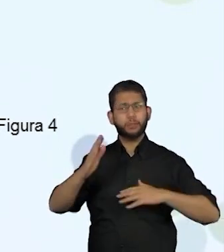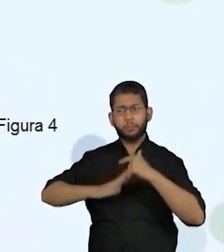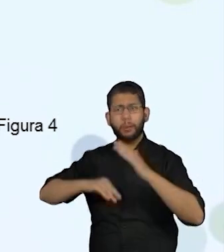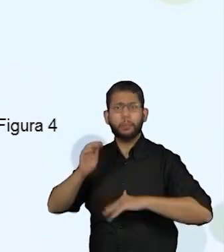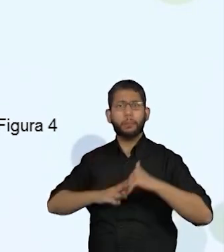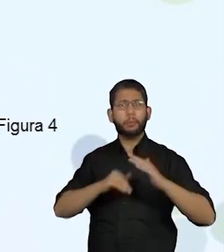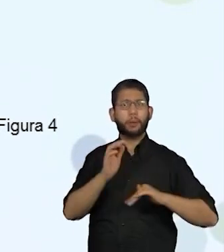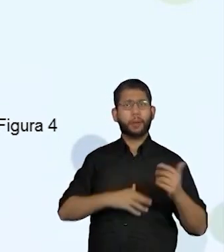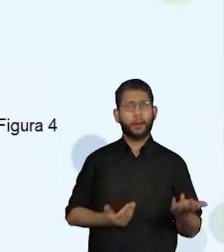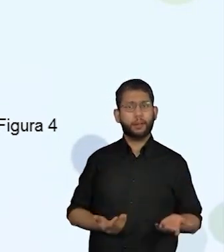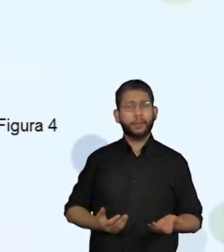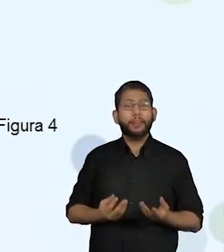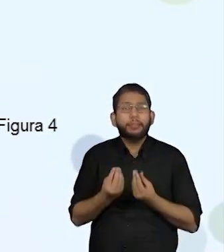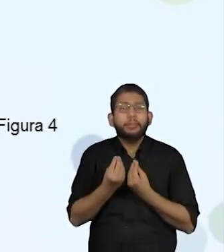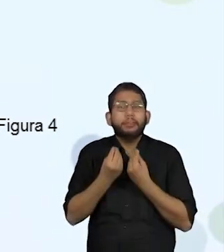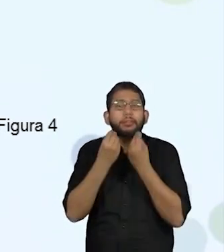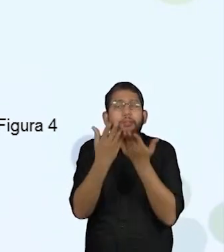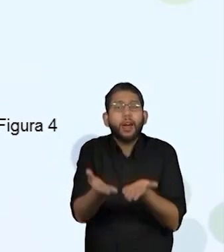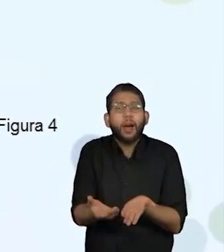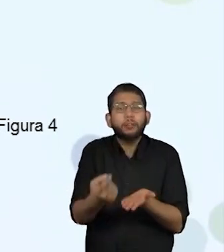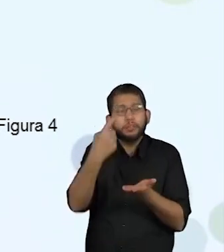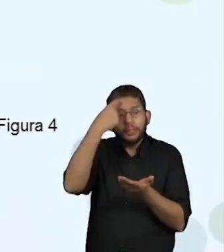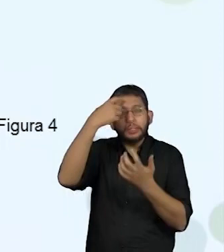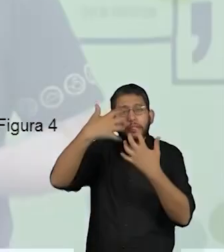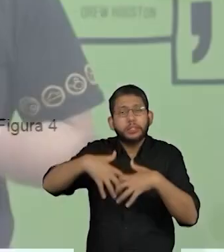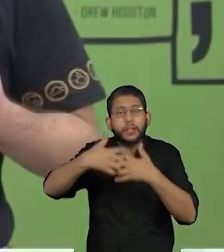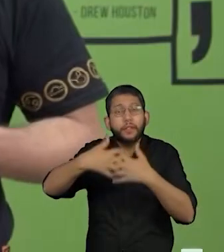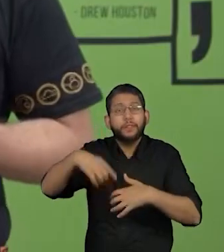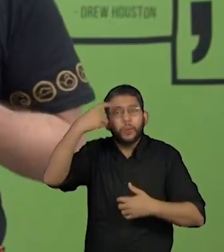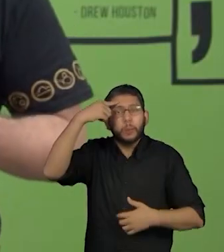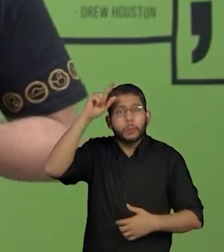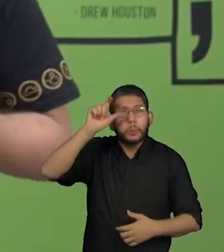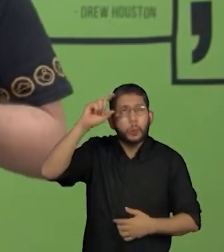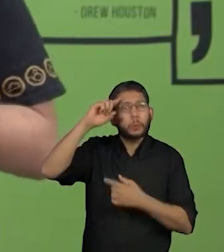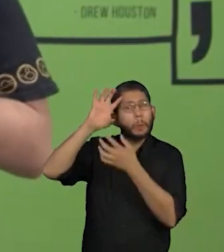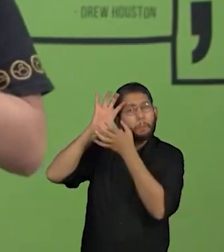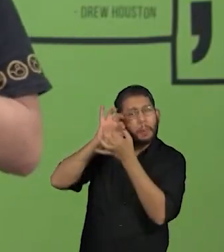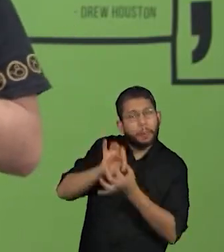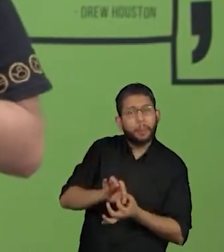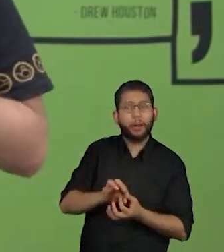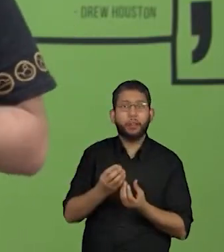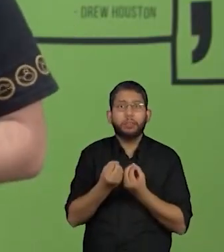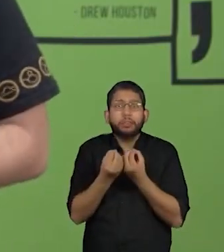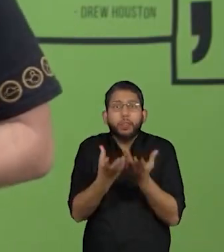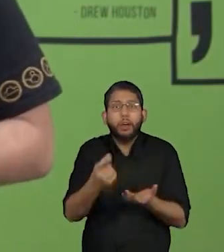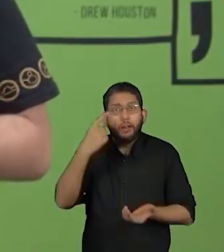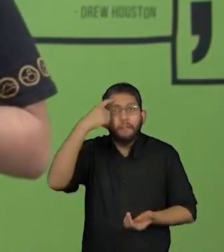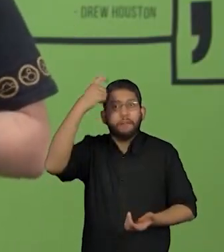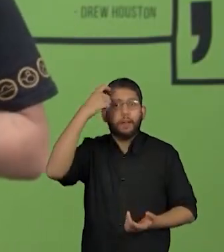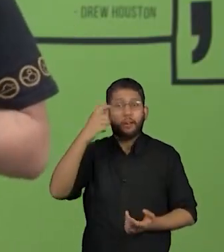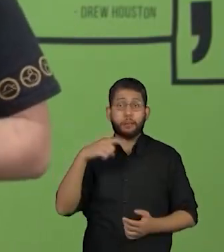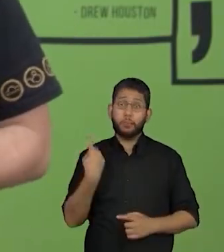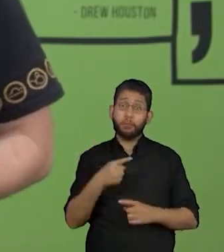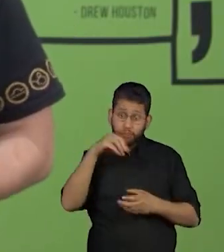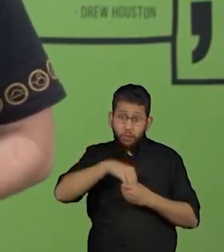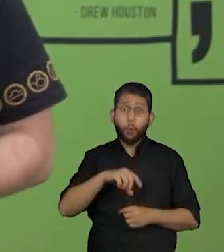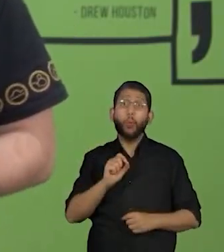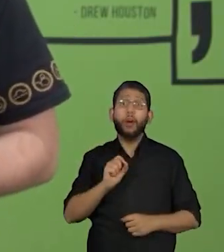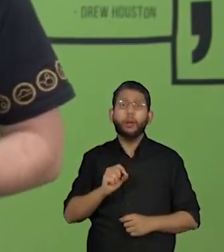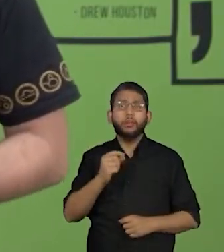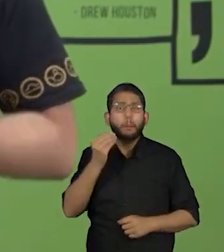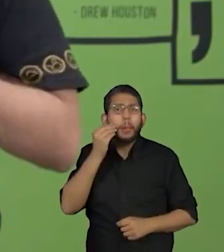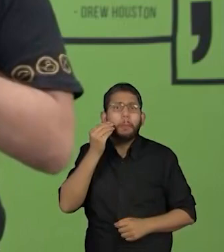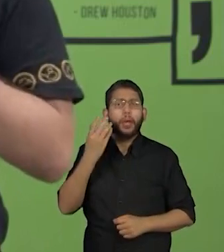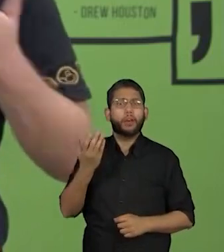trabalhar principalmente com o raciocínio lógico e a criatividade, sempre com a experimentação, o mão na